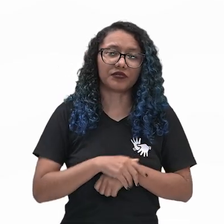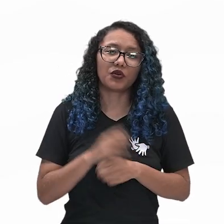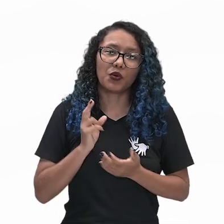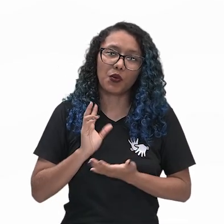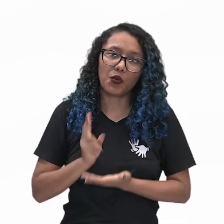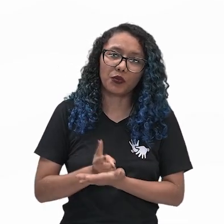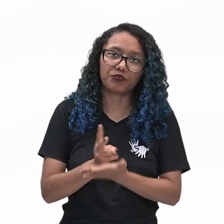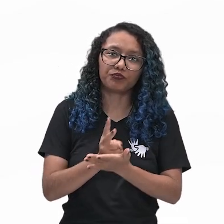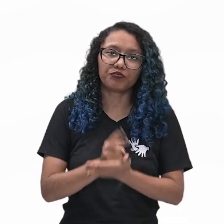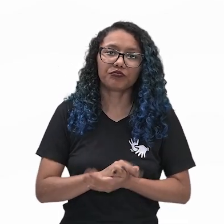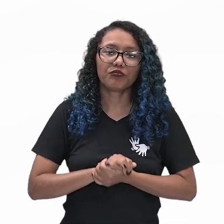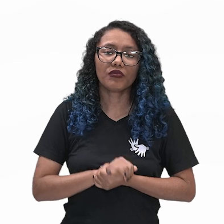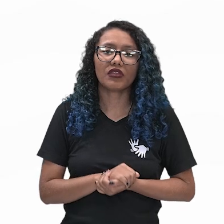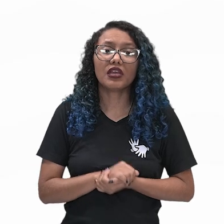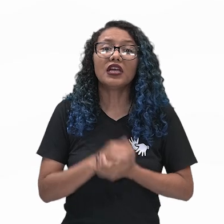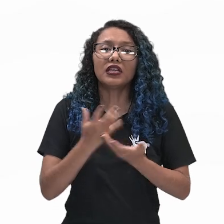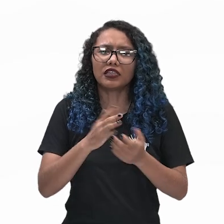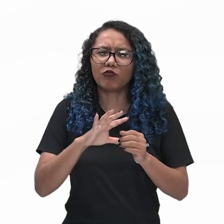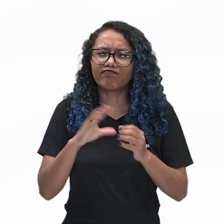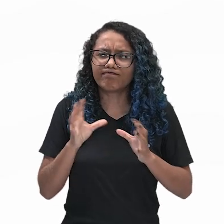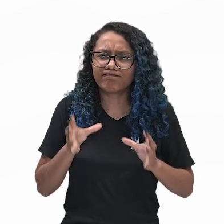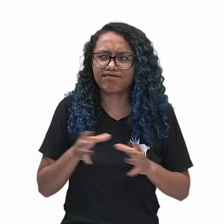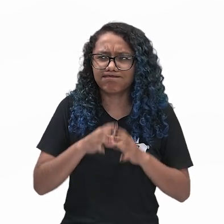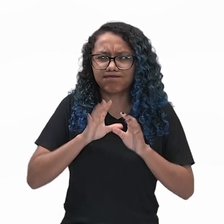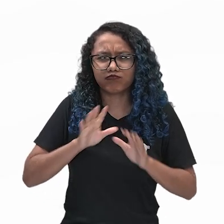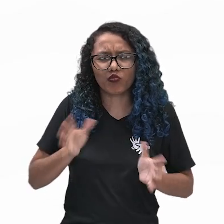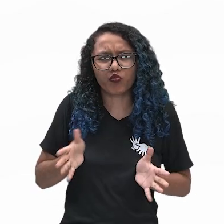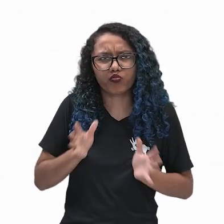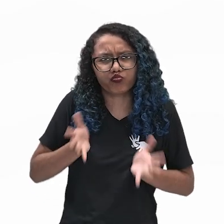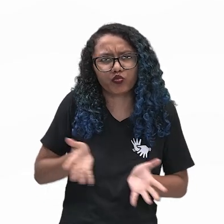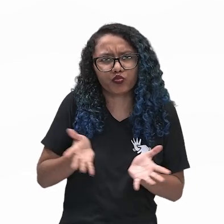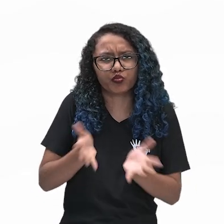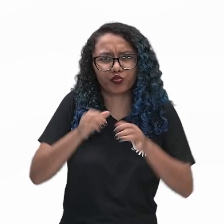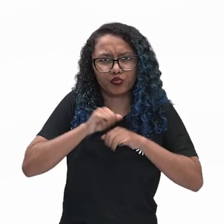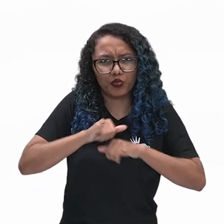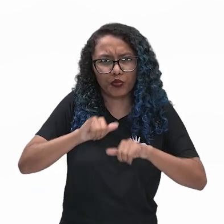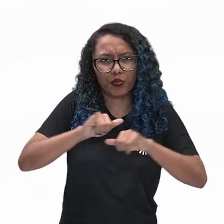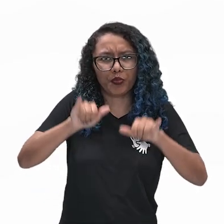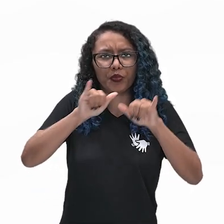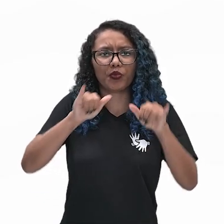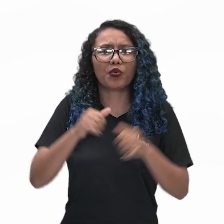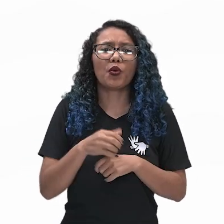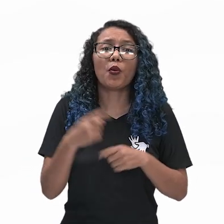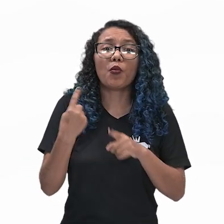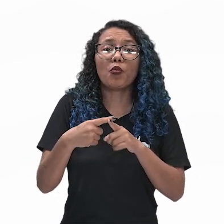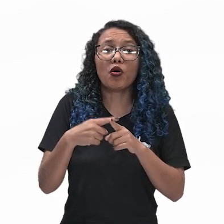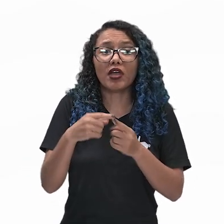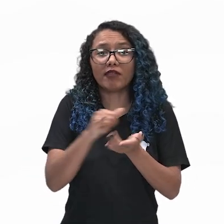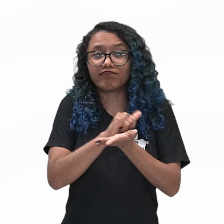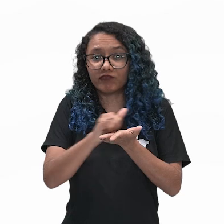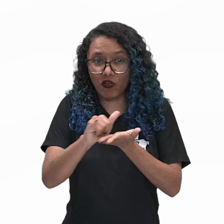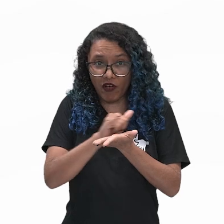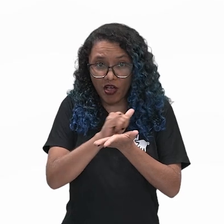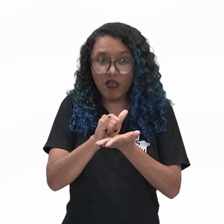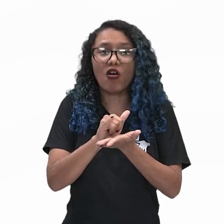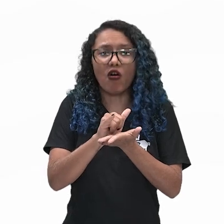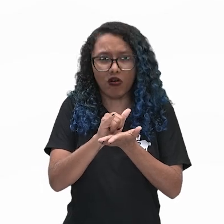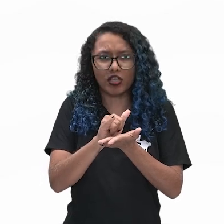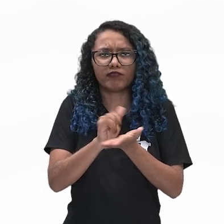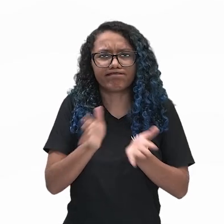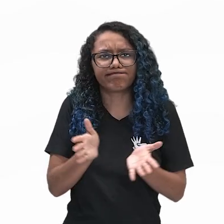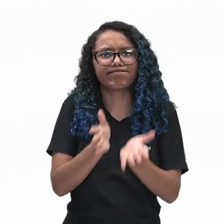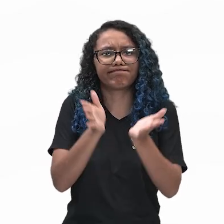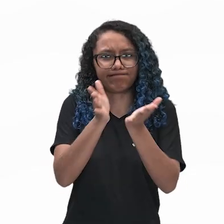ganhou força por conta das marcas que surgiram em Nova York, pintadas por um grupo de jovens ligado ao hip hop.